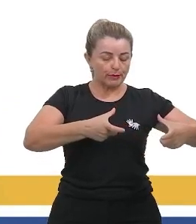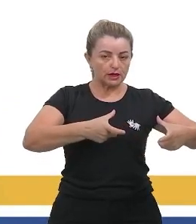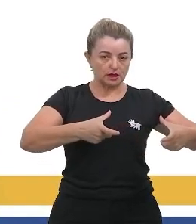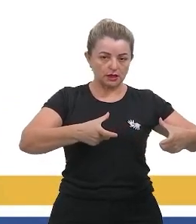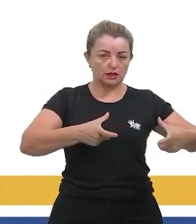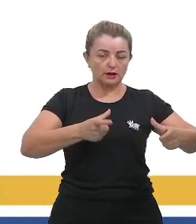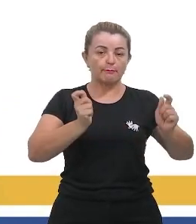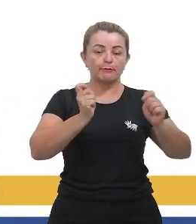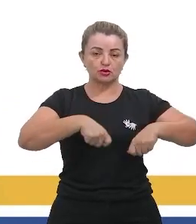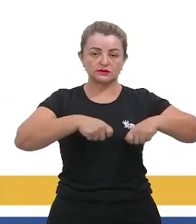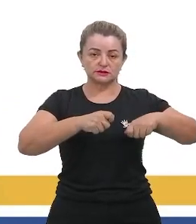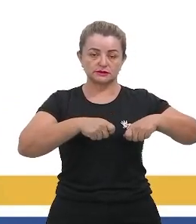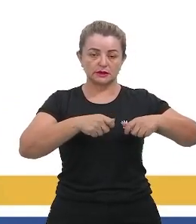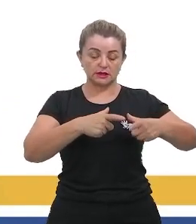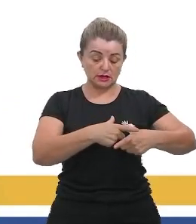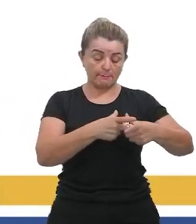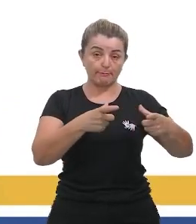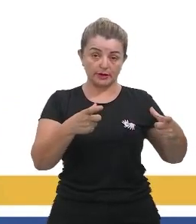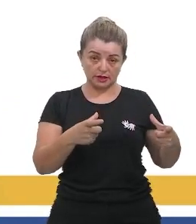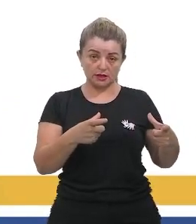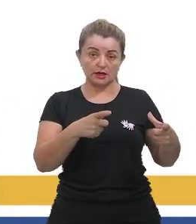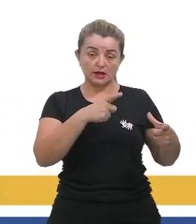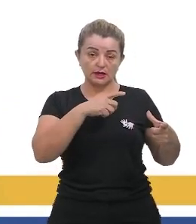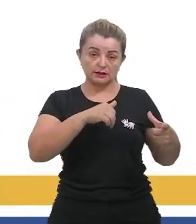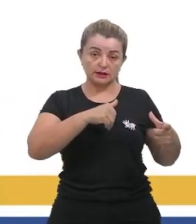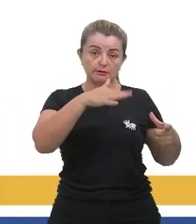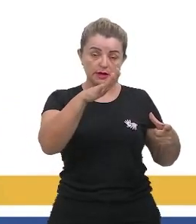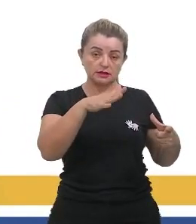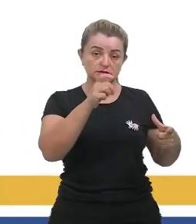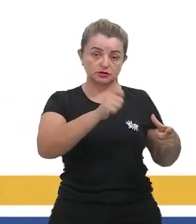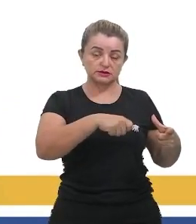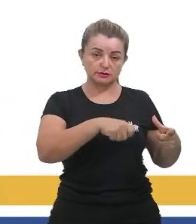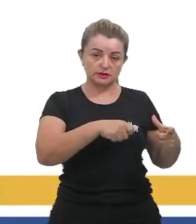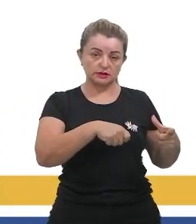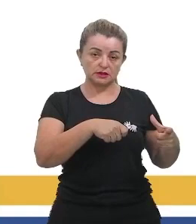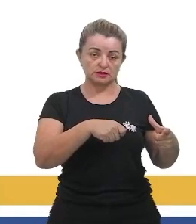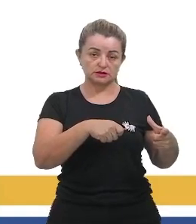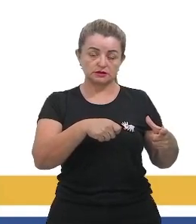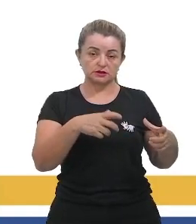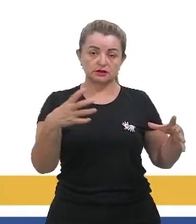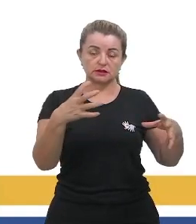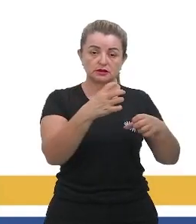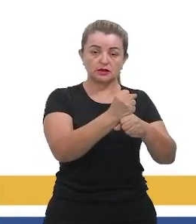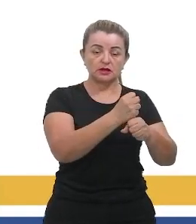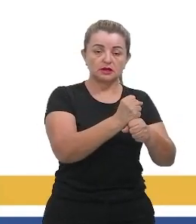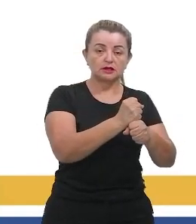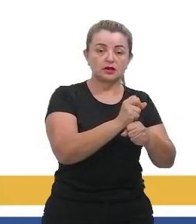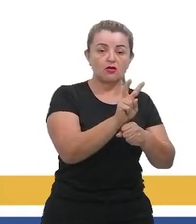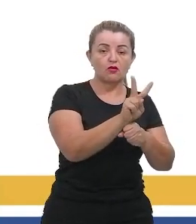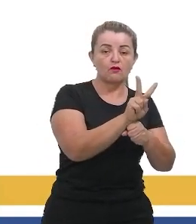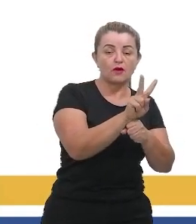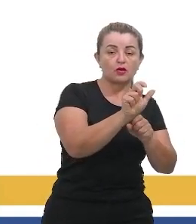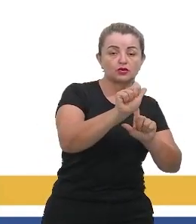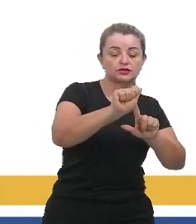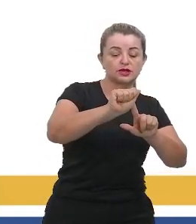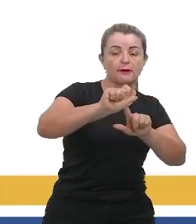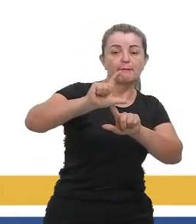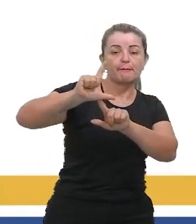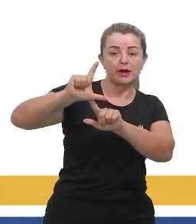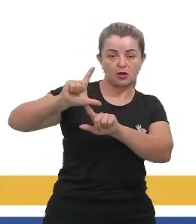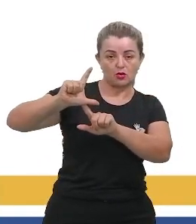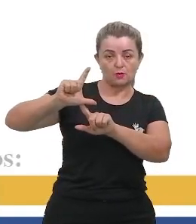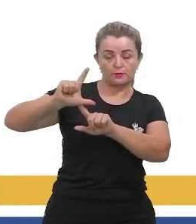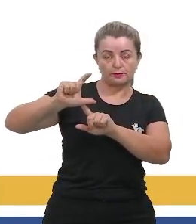leque, né, e diminui os outros, tornando essa ideia da hipotenusa, que é o valor de A, maior. Vamos entender como é que funciona essa